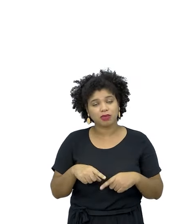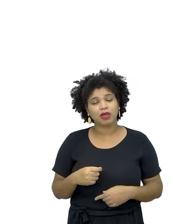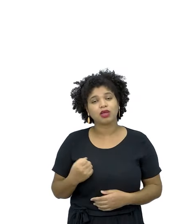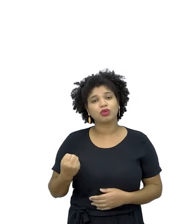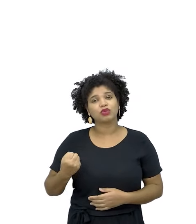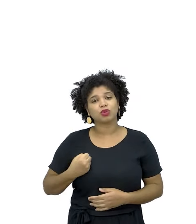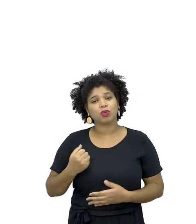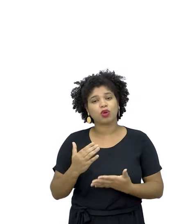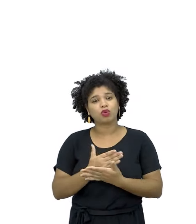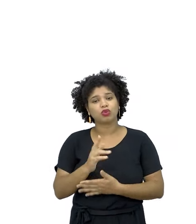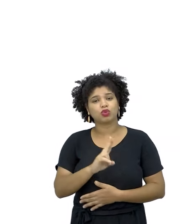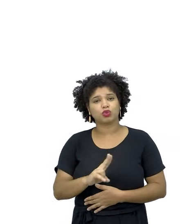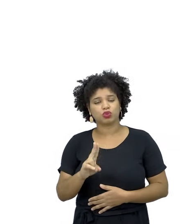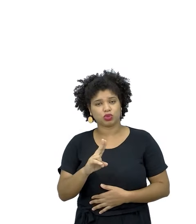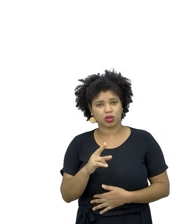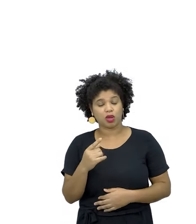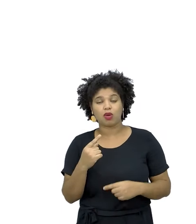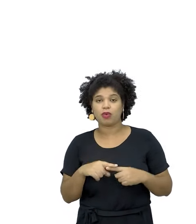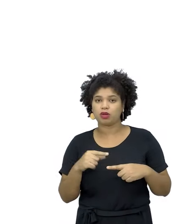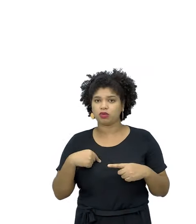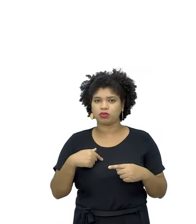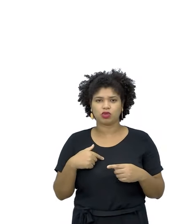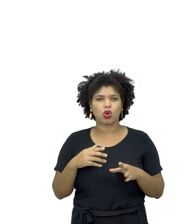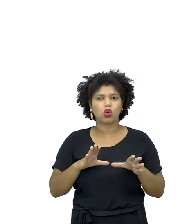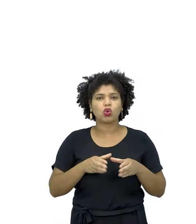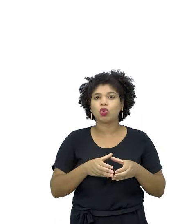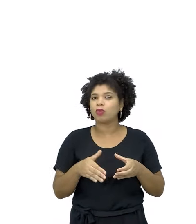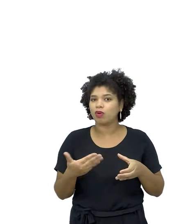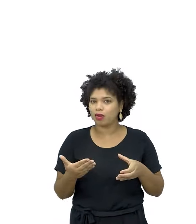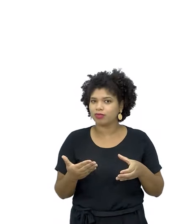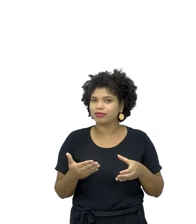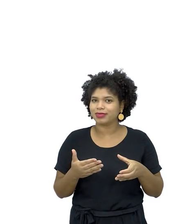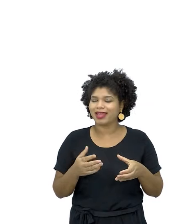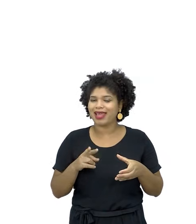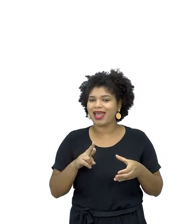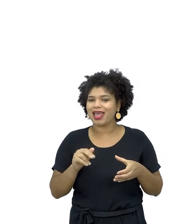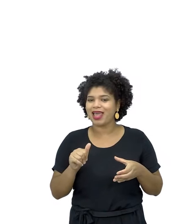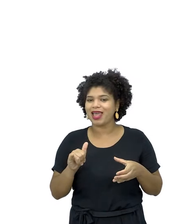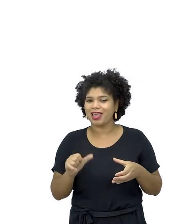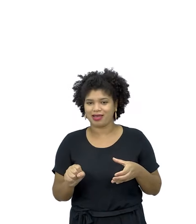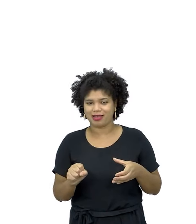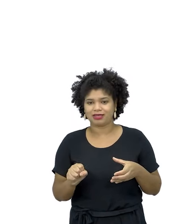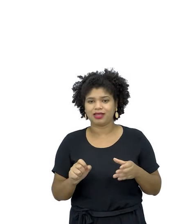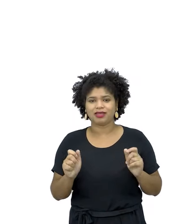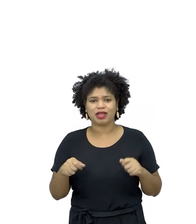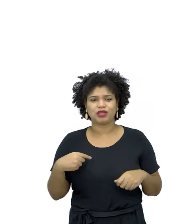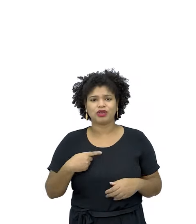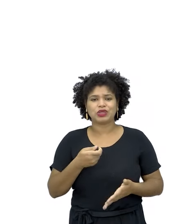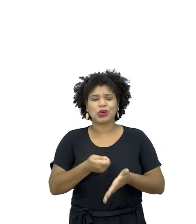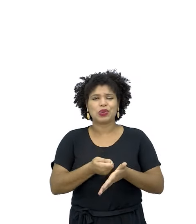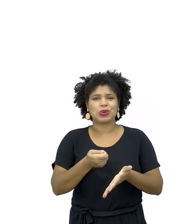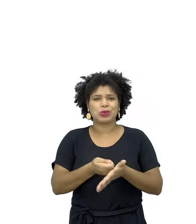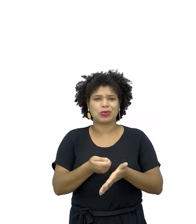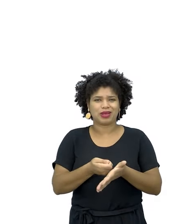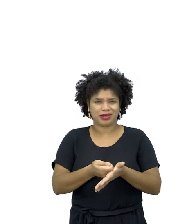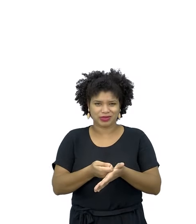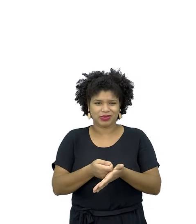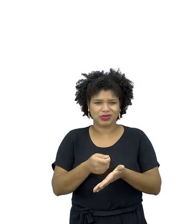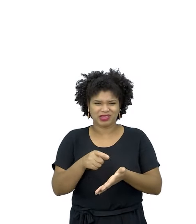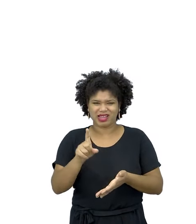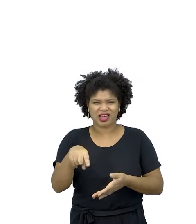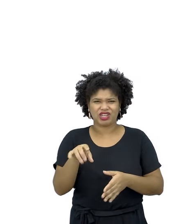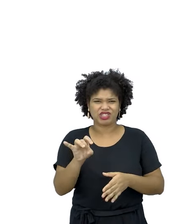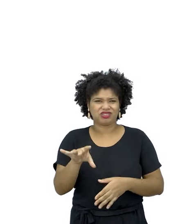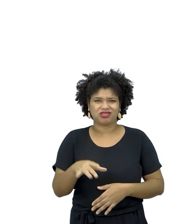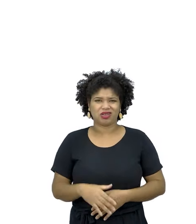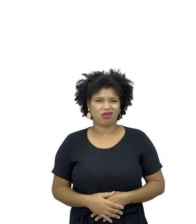irracionais, apesar de estarmos trabalhando em qual conjunto? Dos reais. Então não é necessário para nós aí que nós só trabalhamos com